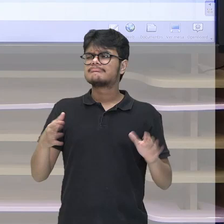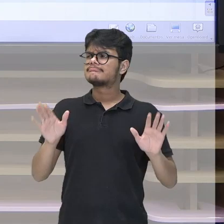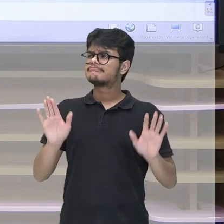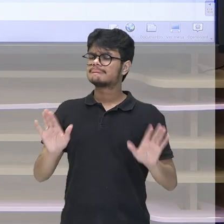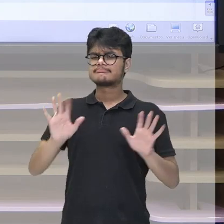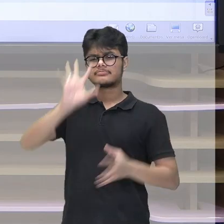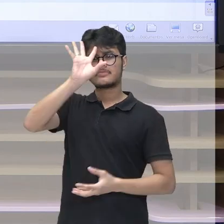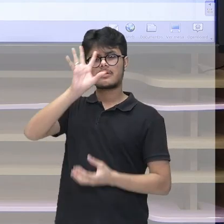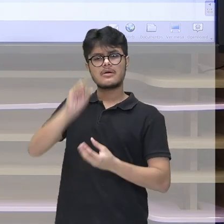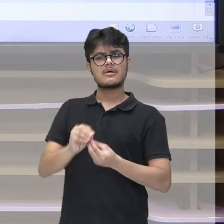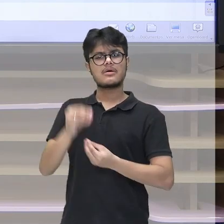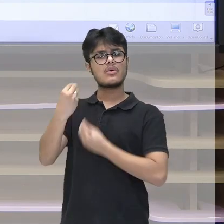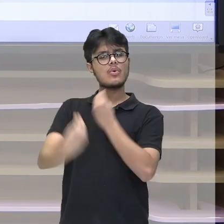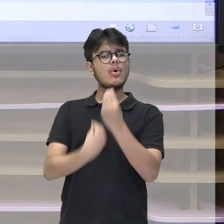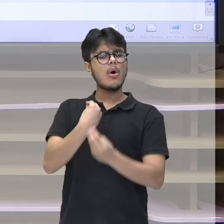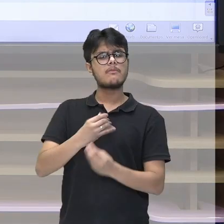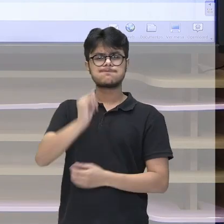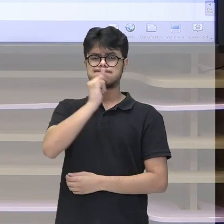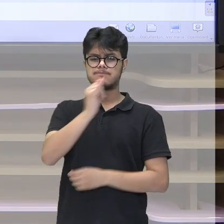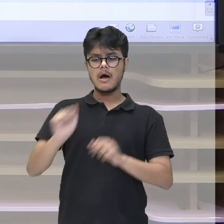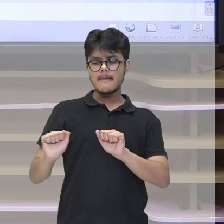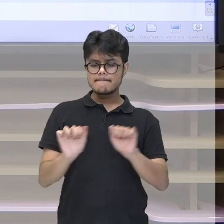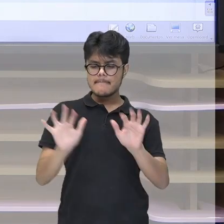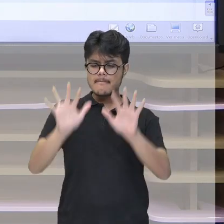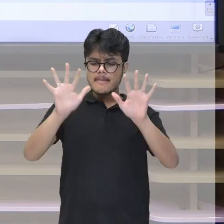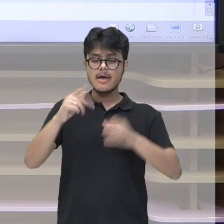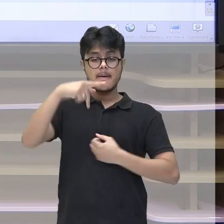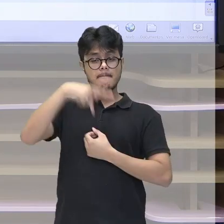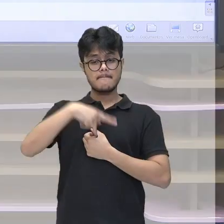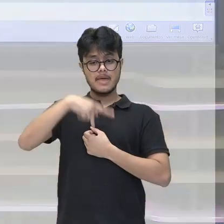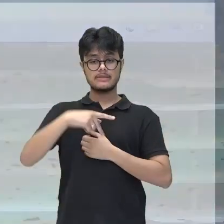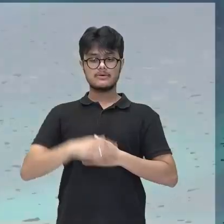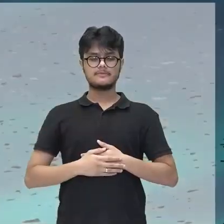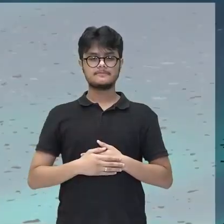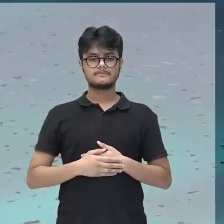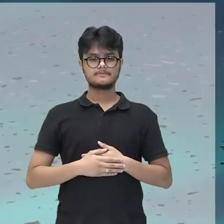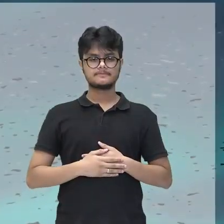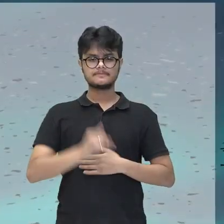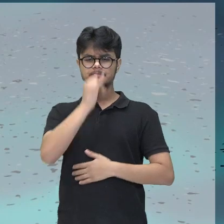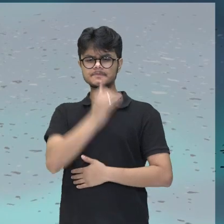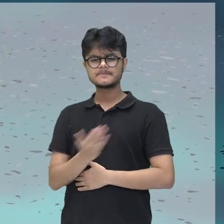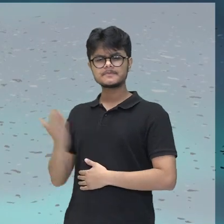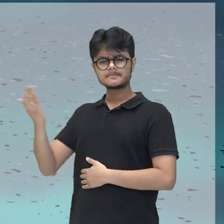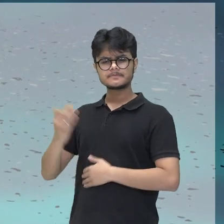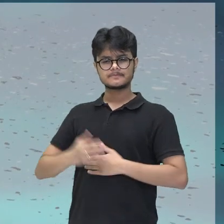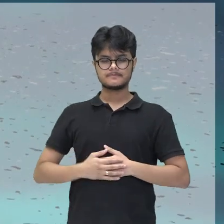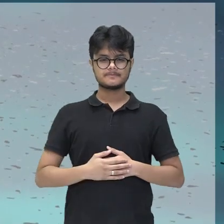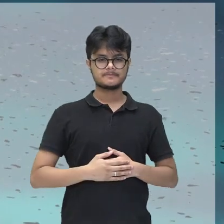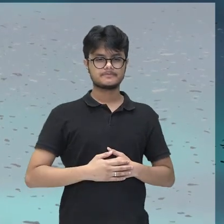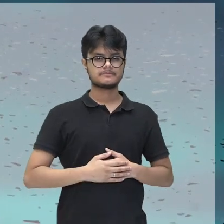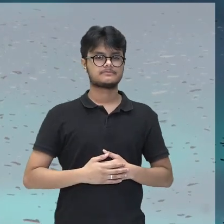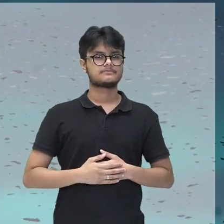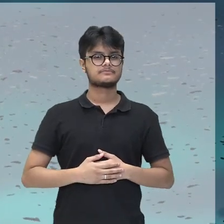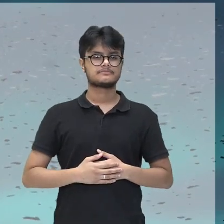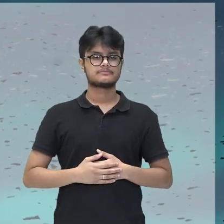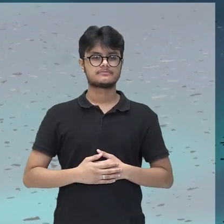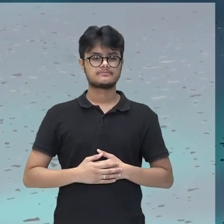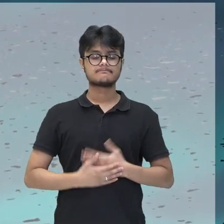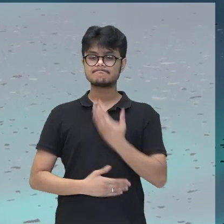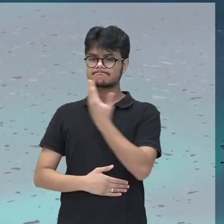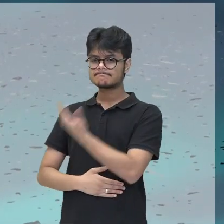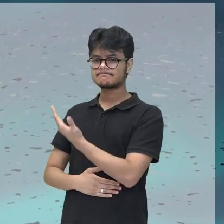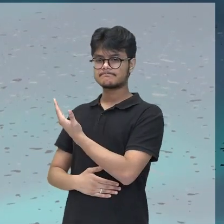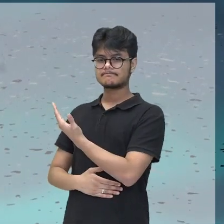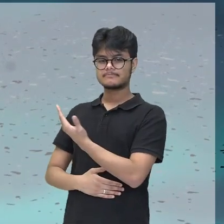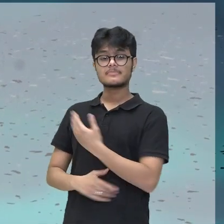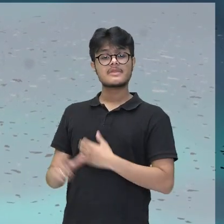pouquinho dessa formação do petróleo e gás natural. Vamos dar uma olhadinha aí. Então, nós temos aí